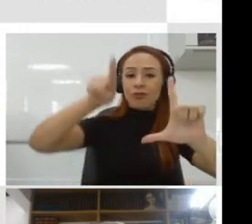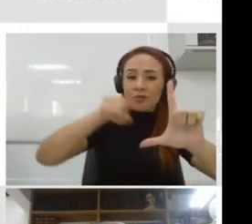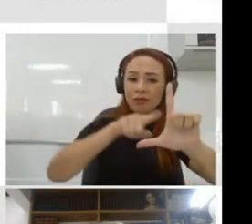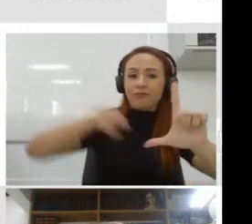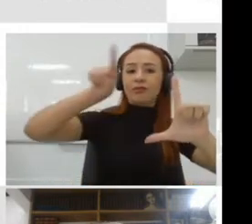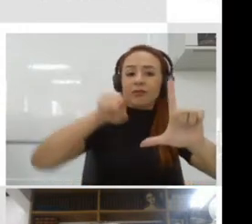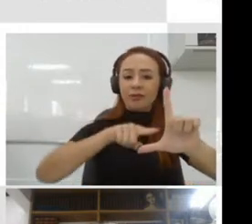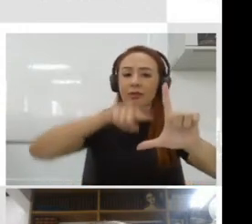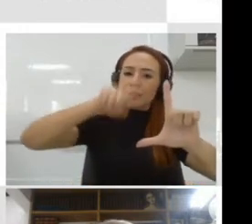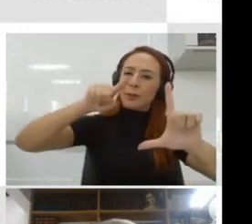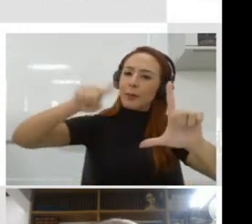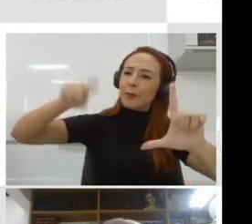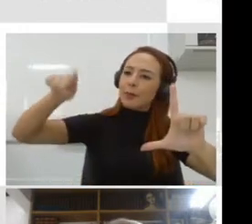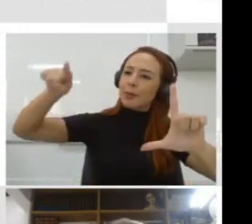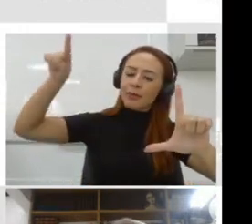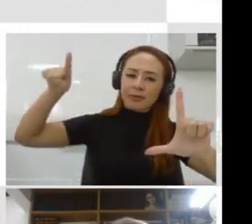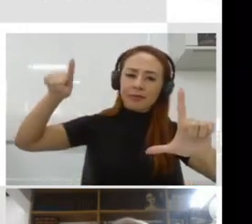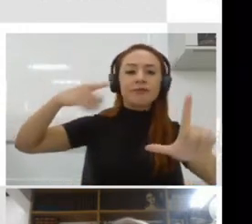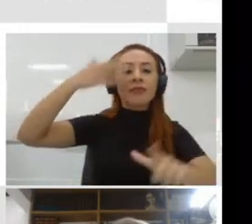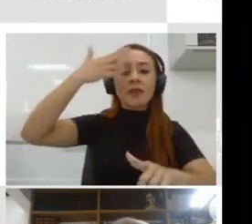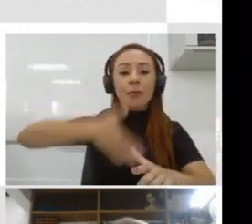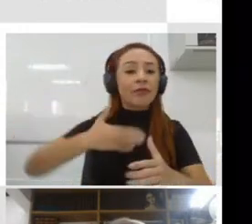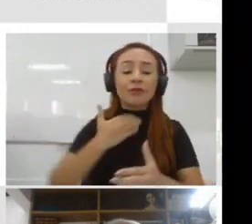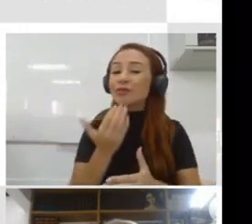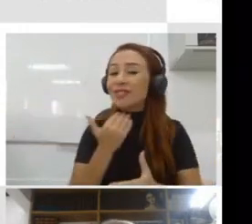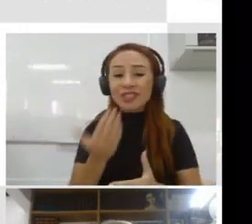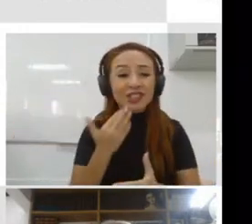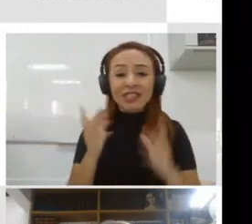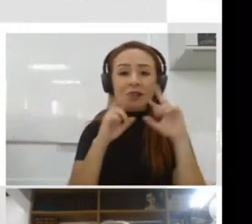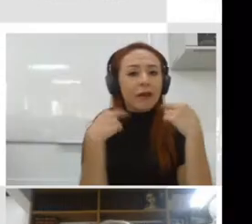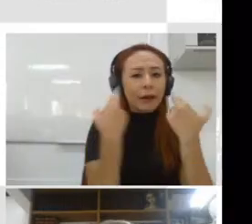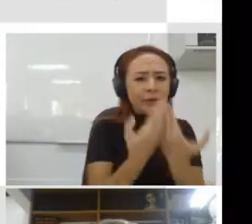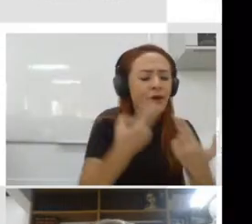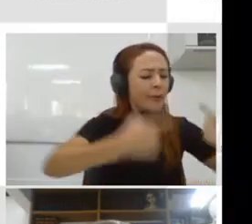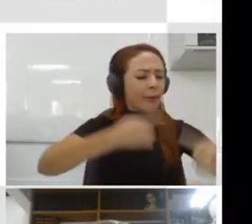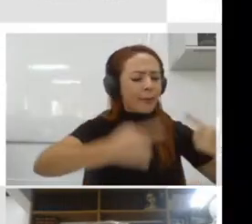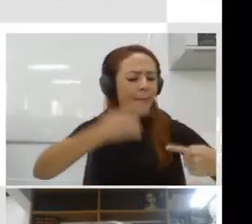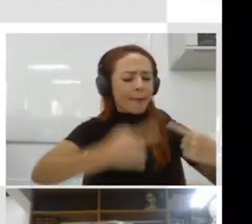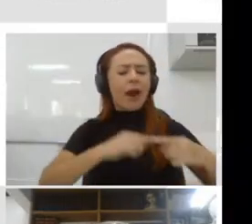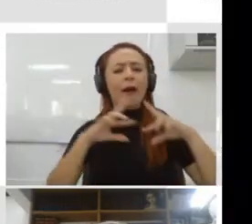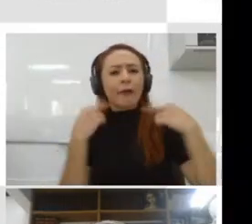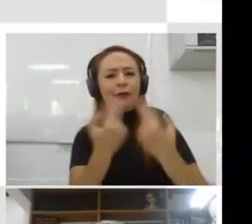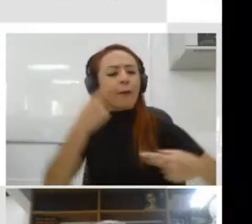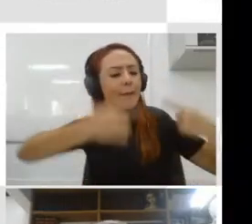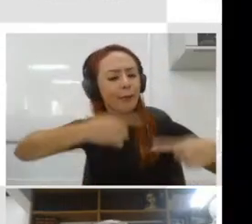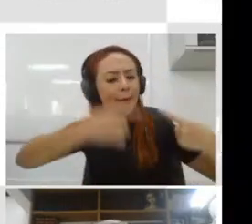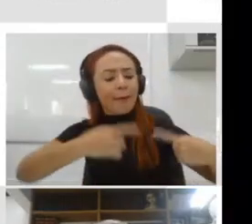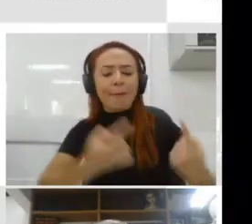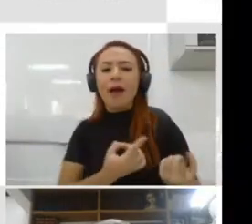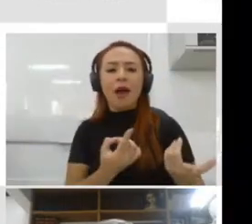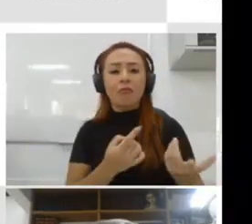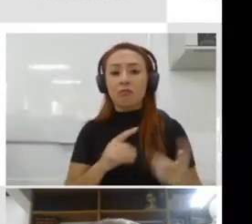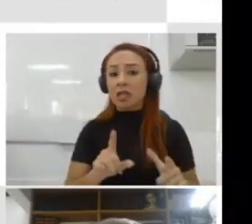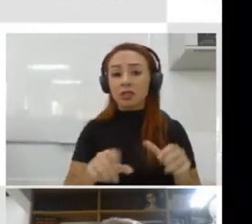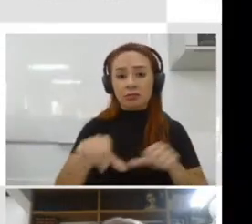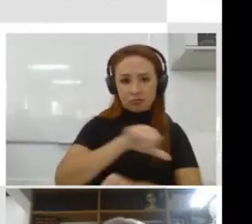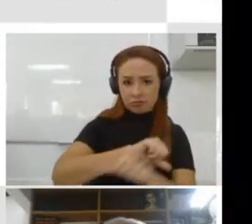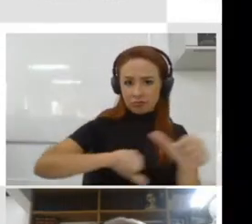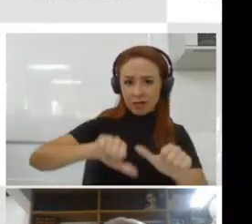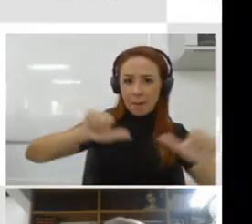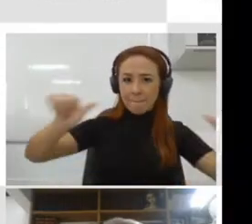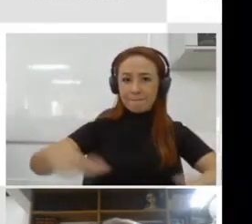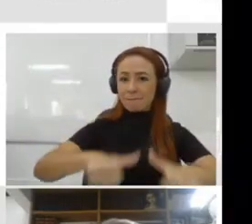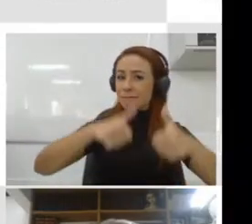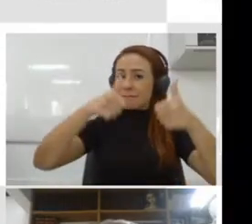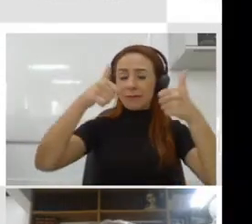né? Esses acordos, essas reuniões que nós estamos fazendo, não estão tendo nenhuma incidência sobre as